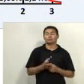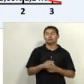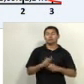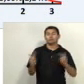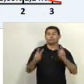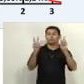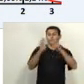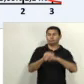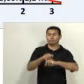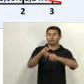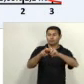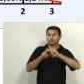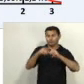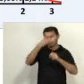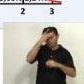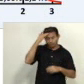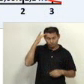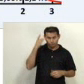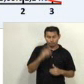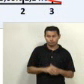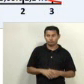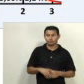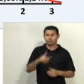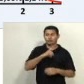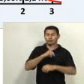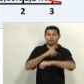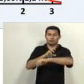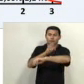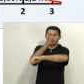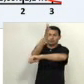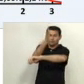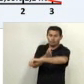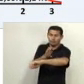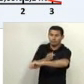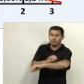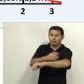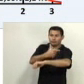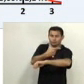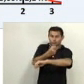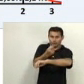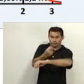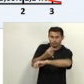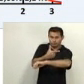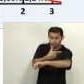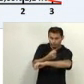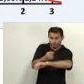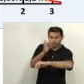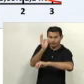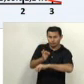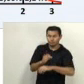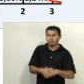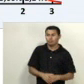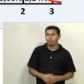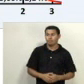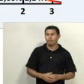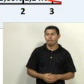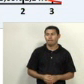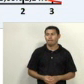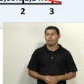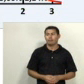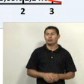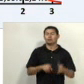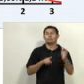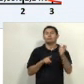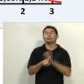esse valor. Portanto, pessoal, eu tenho o valor de 200, certo? E